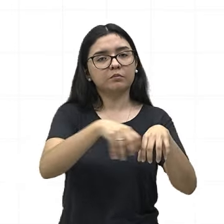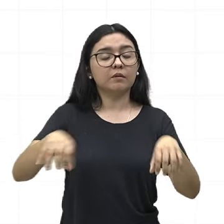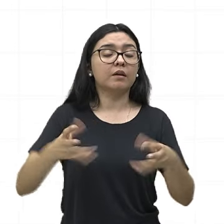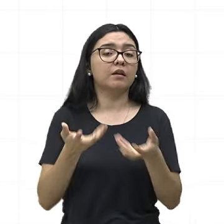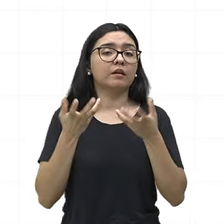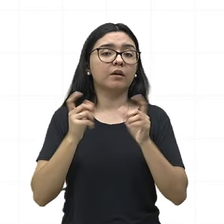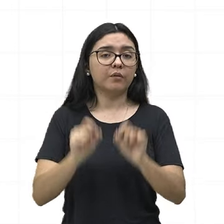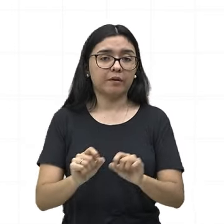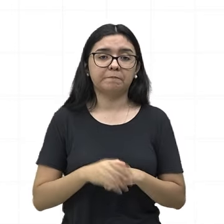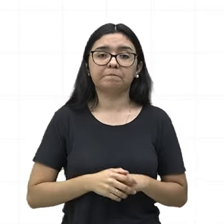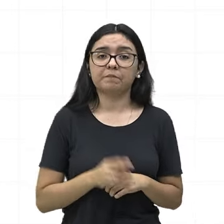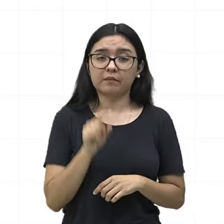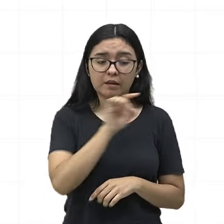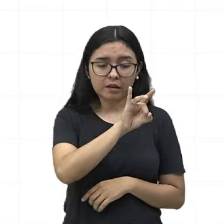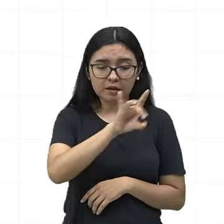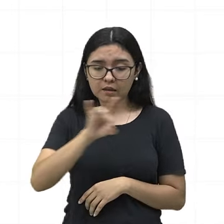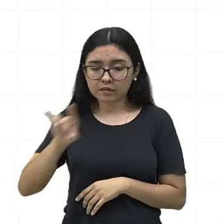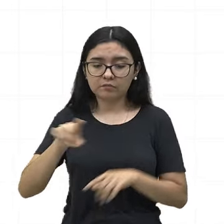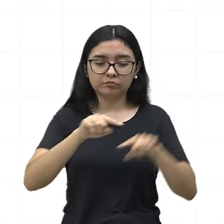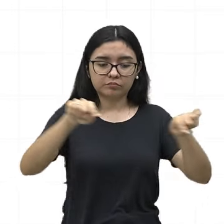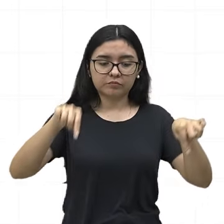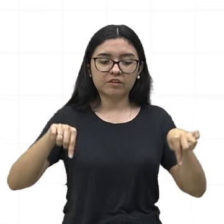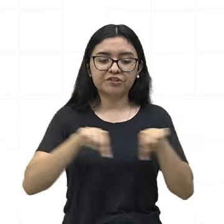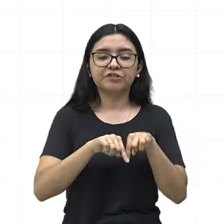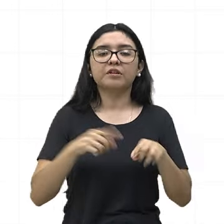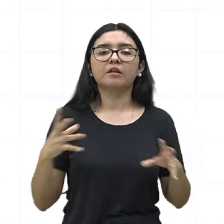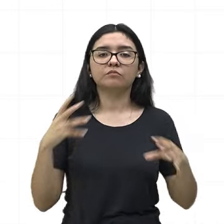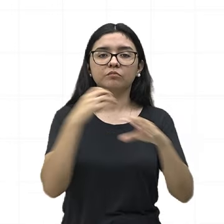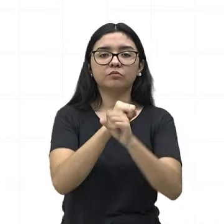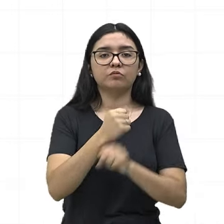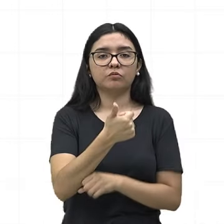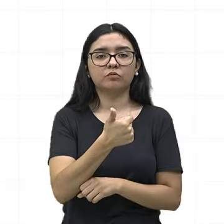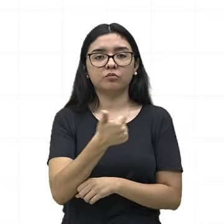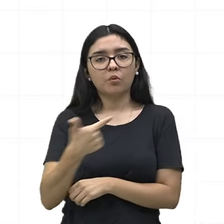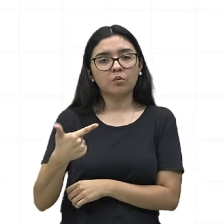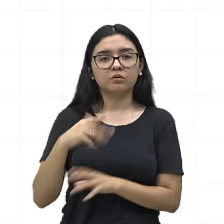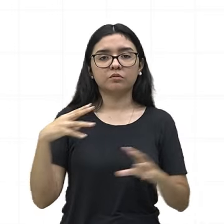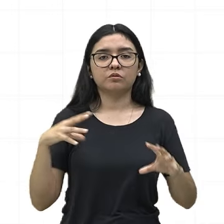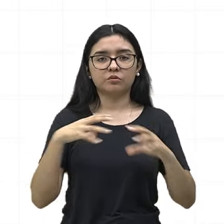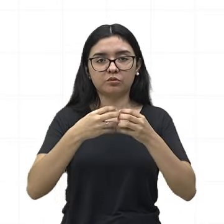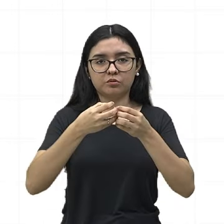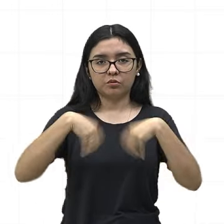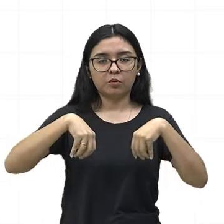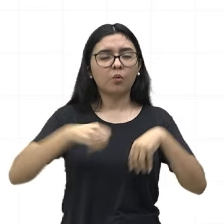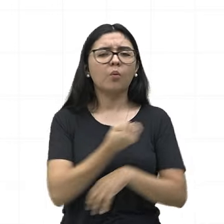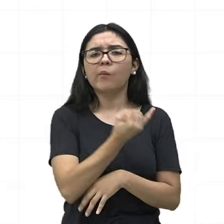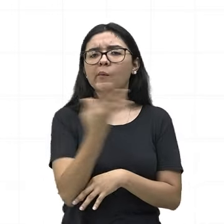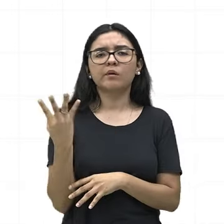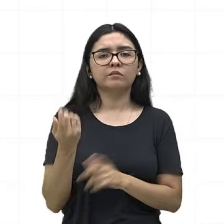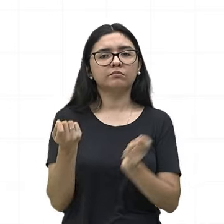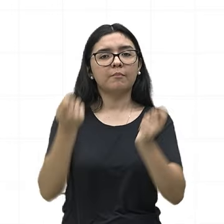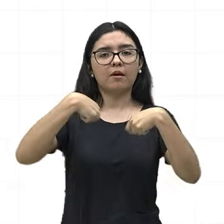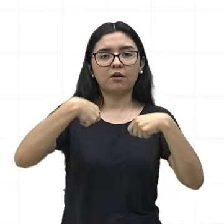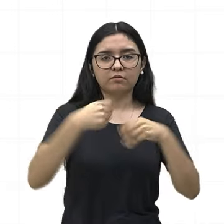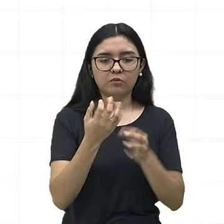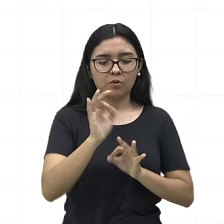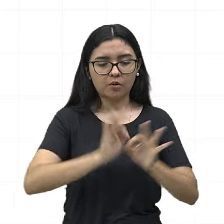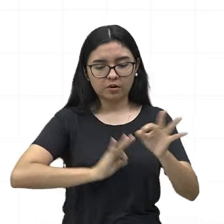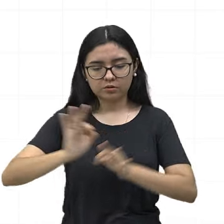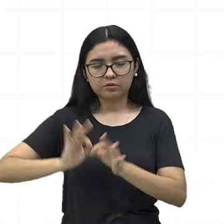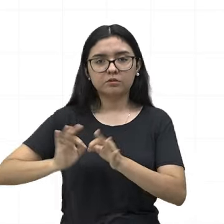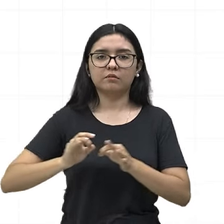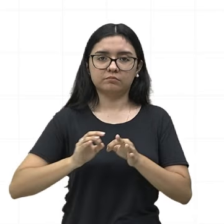que cada bandeja contenha 12 ovos. E aí, de quantas maneiras ele poderá organizar, né?